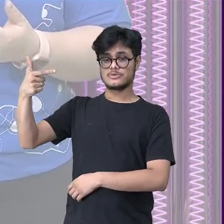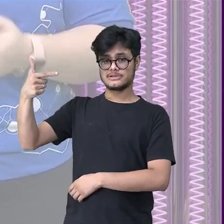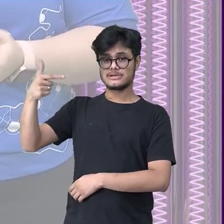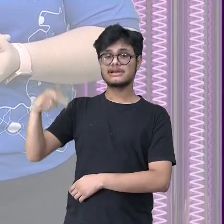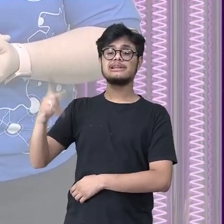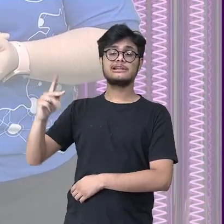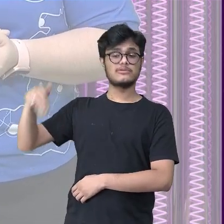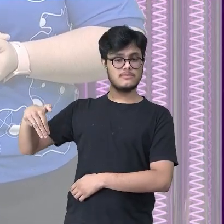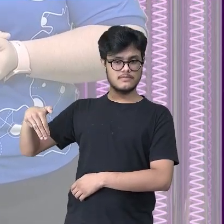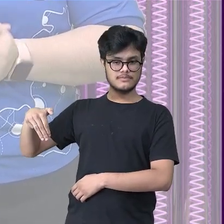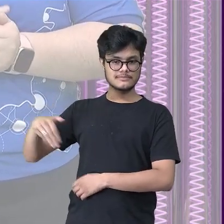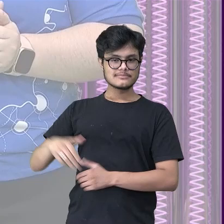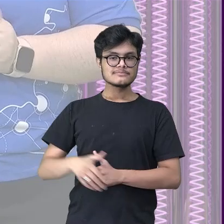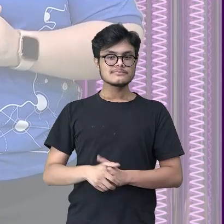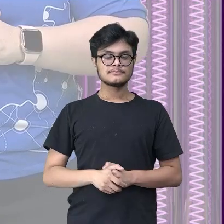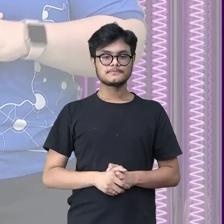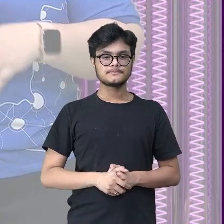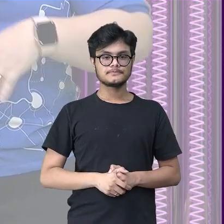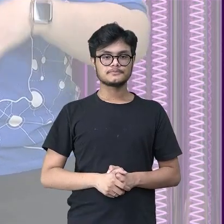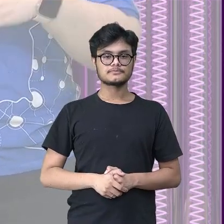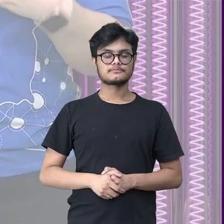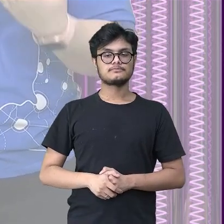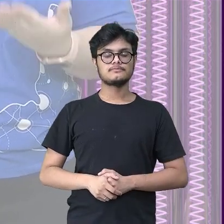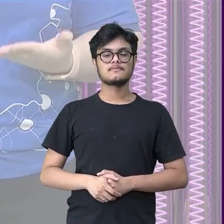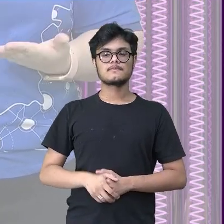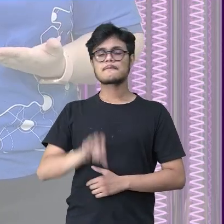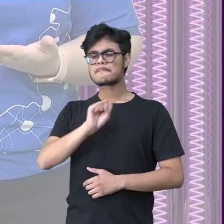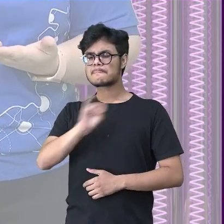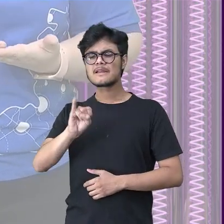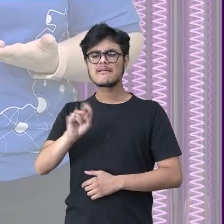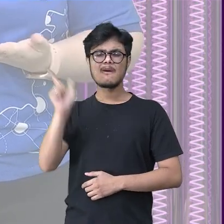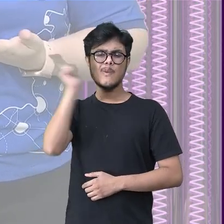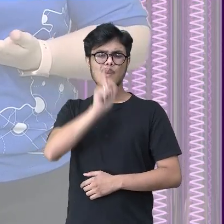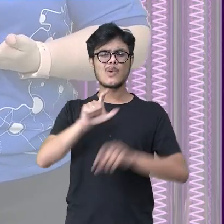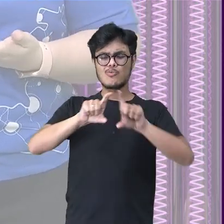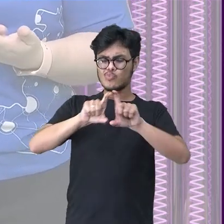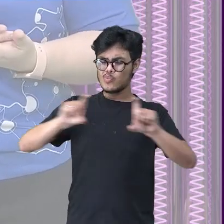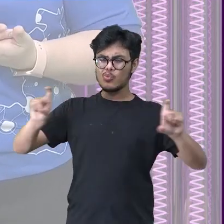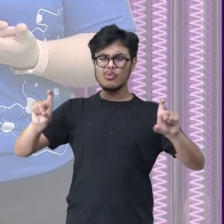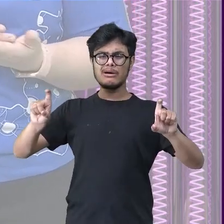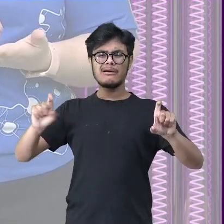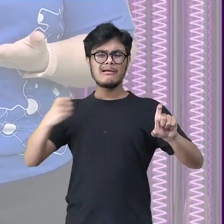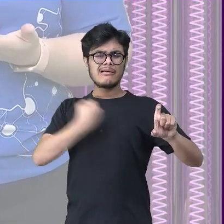12 quilômetros. Então, se a gente fosse escrever esse número, né,